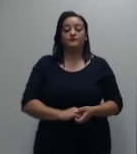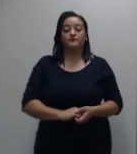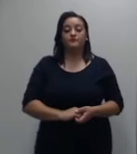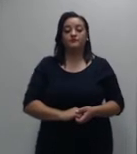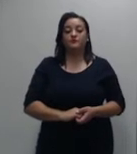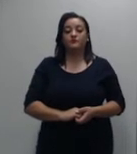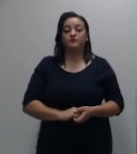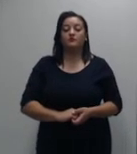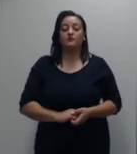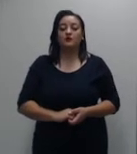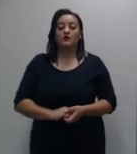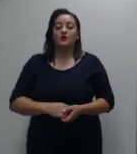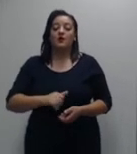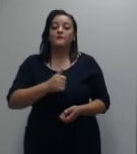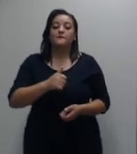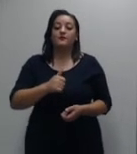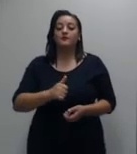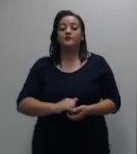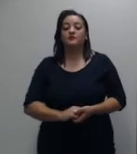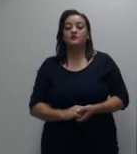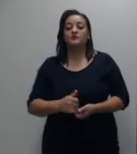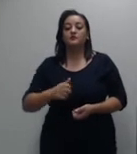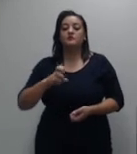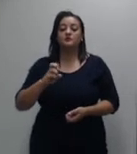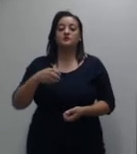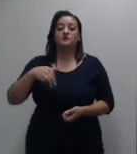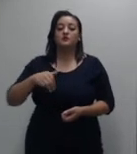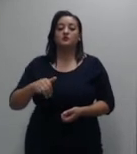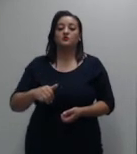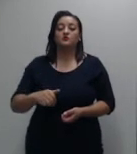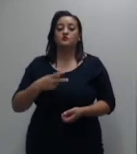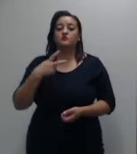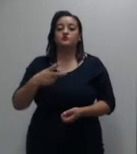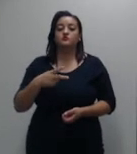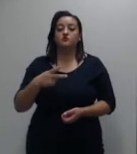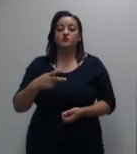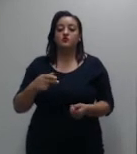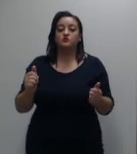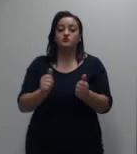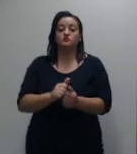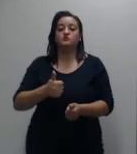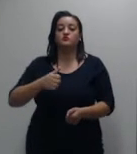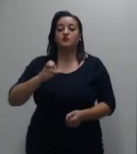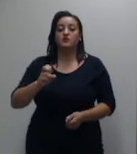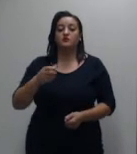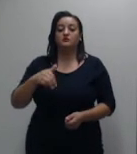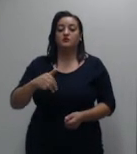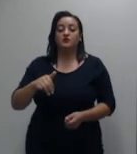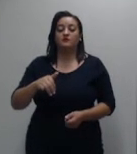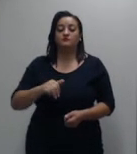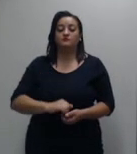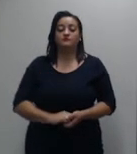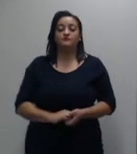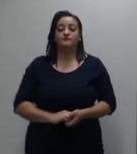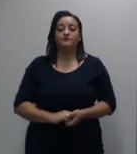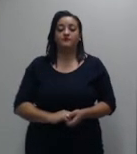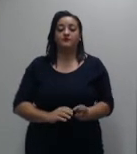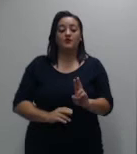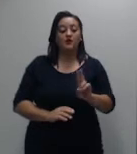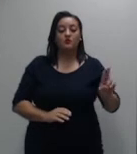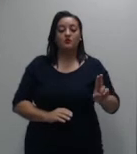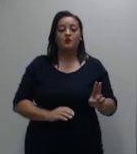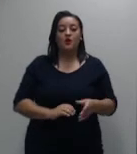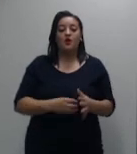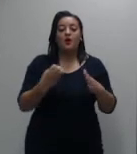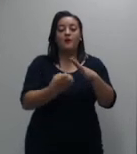evidentemente o primeiro 15 minutos e os dois juntos 15 minutos pelo requerido opportunity